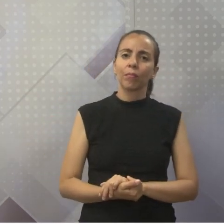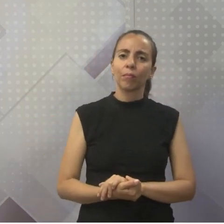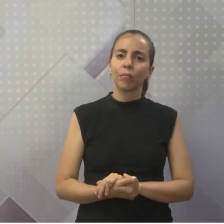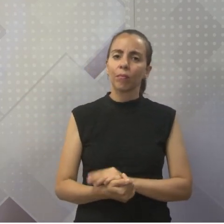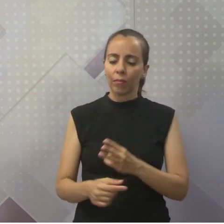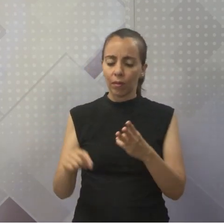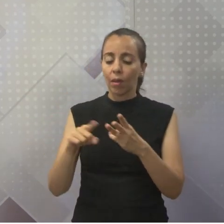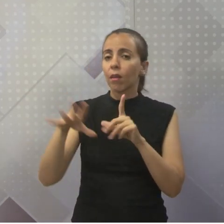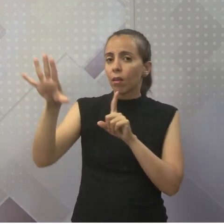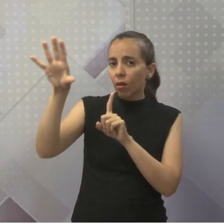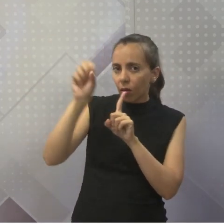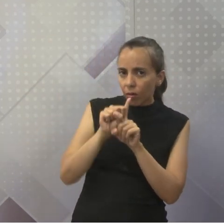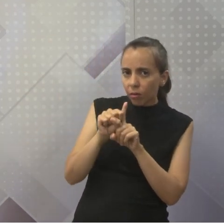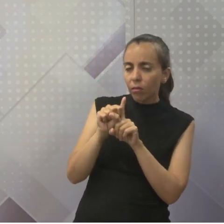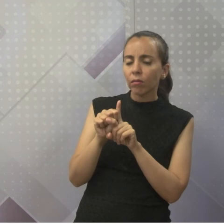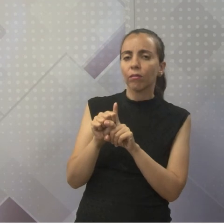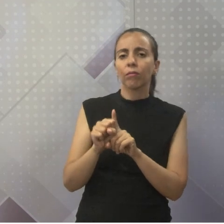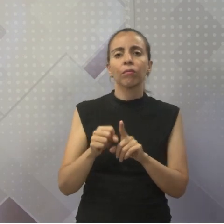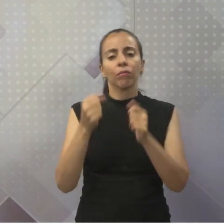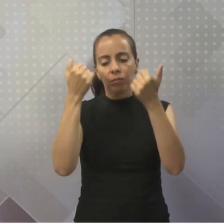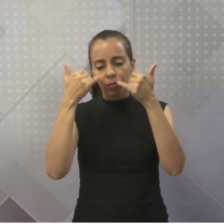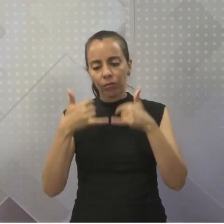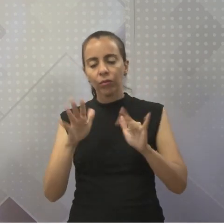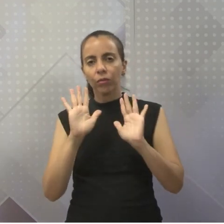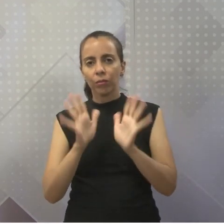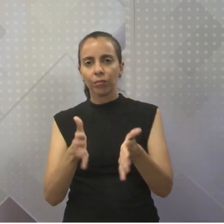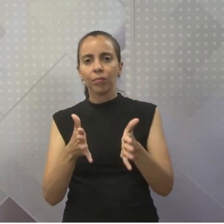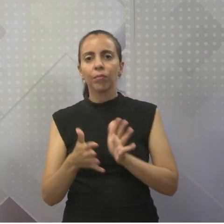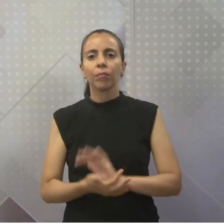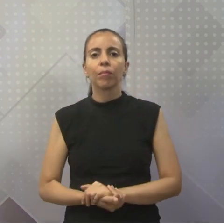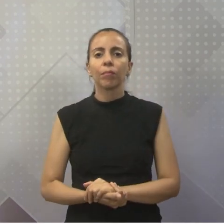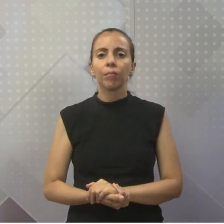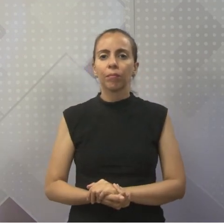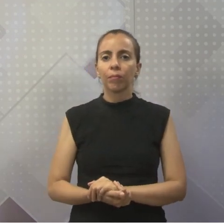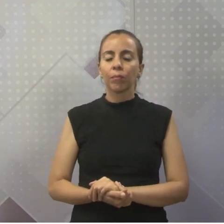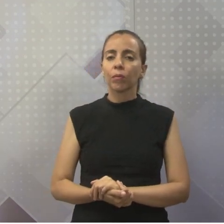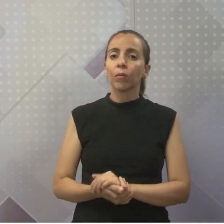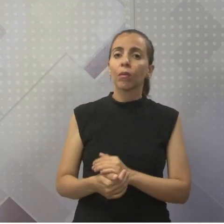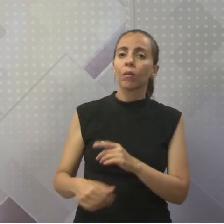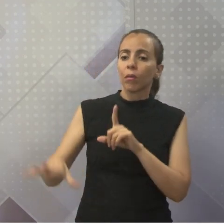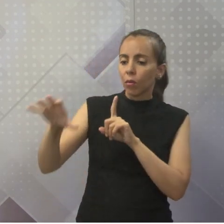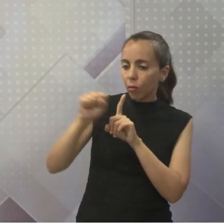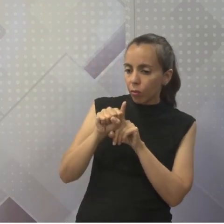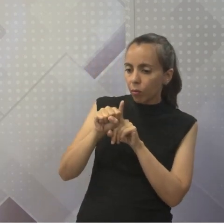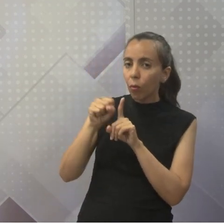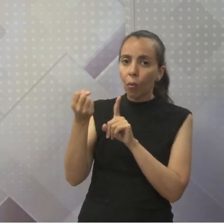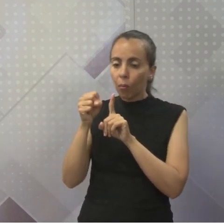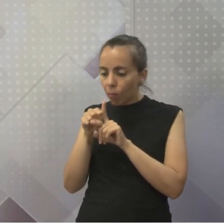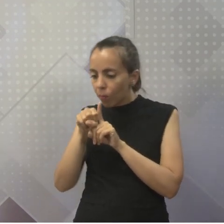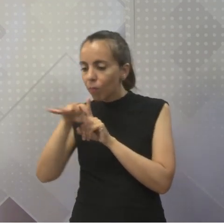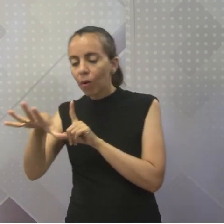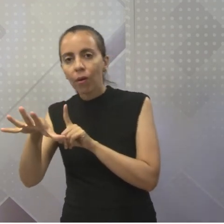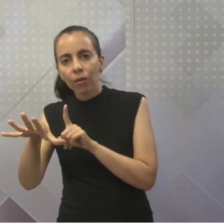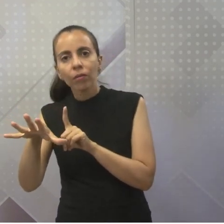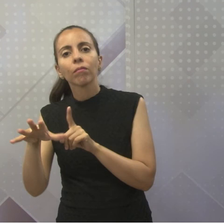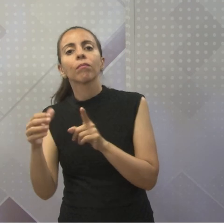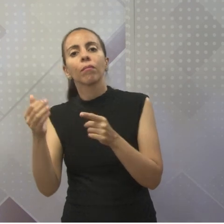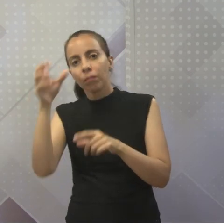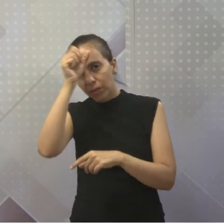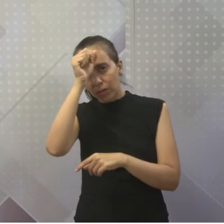doenças adquiridas, né? A gente falou sobre isso, né? Como elas podem ser transmitidas, a gente aprendeu também